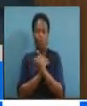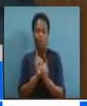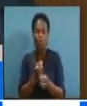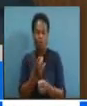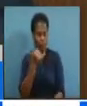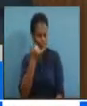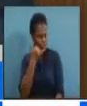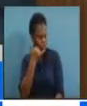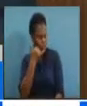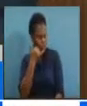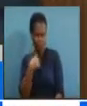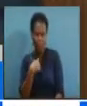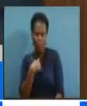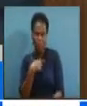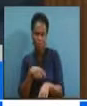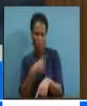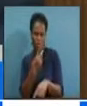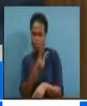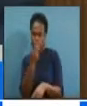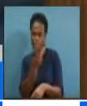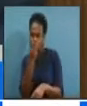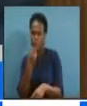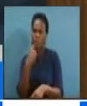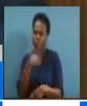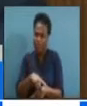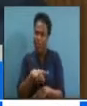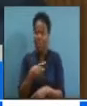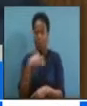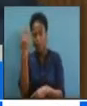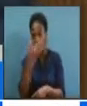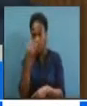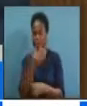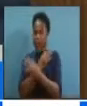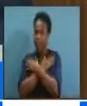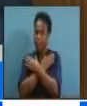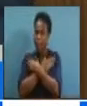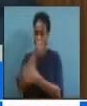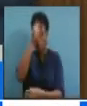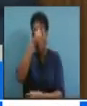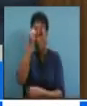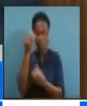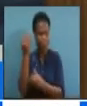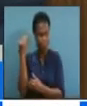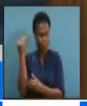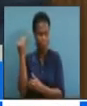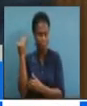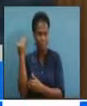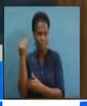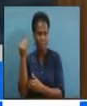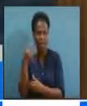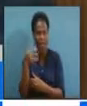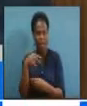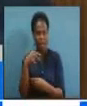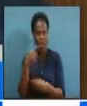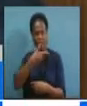me telefona 3-4 vezes por dia. Um amigo que no domingo passado toma